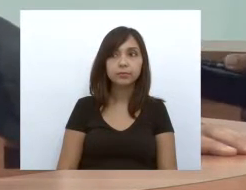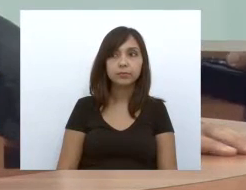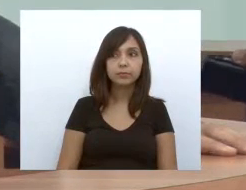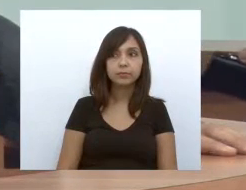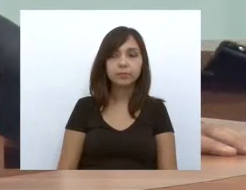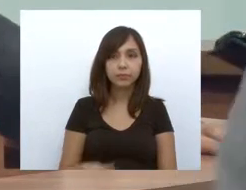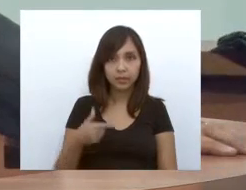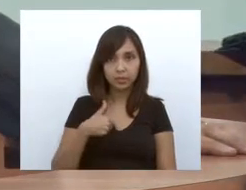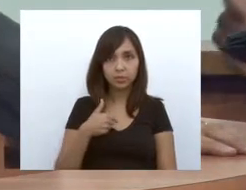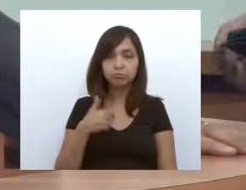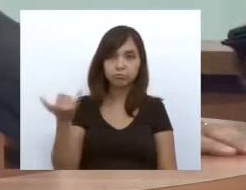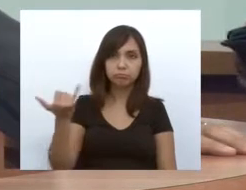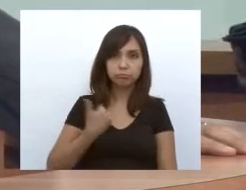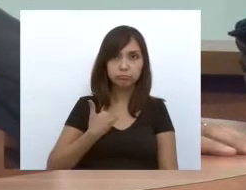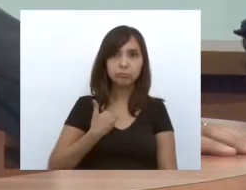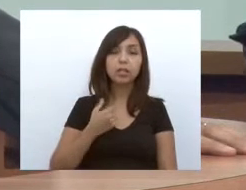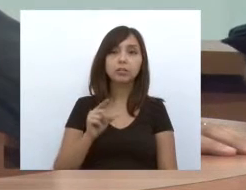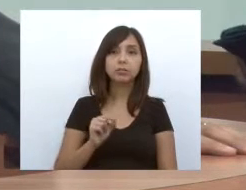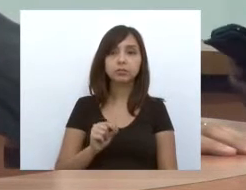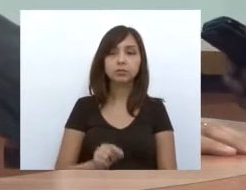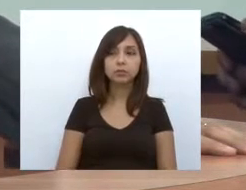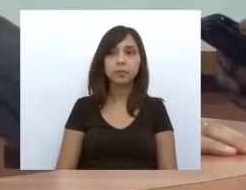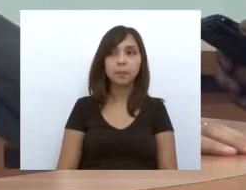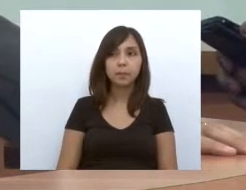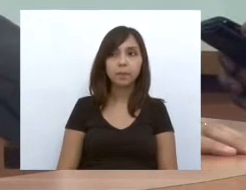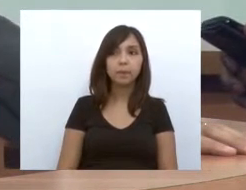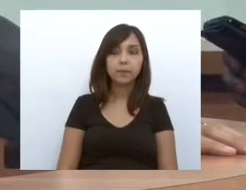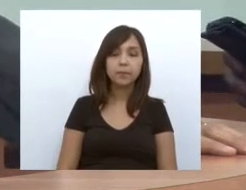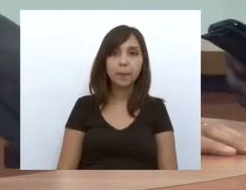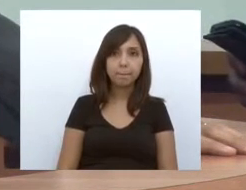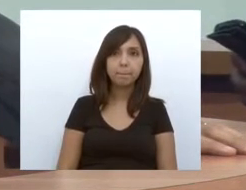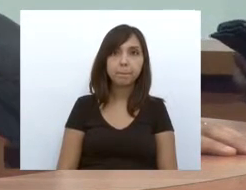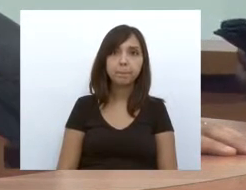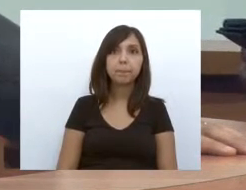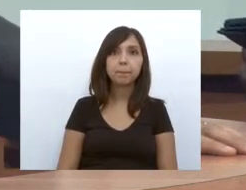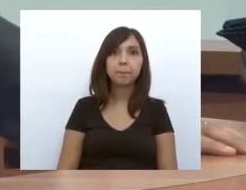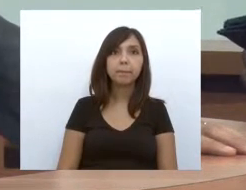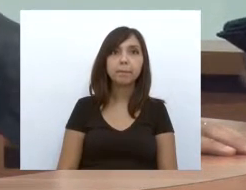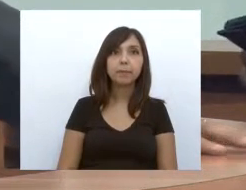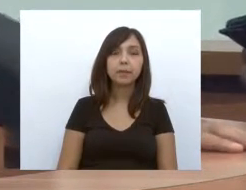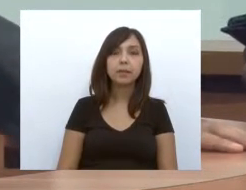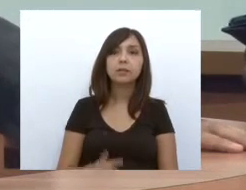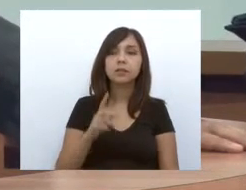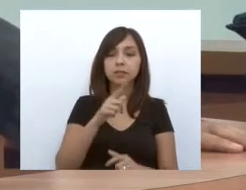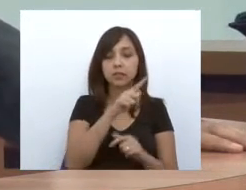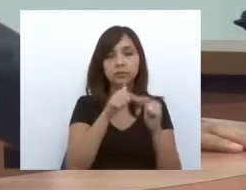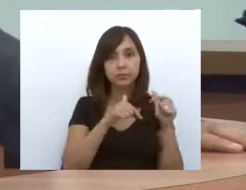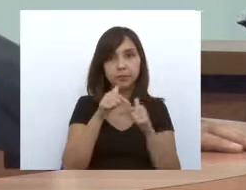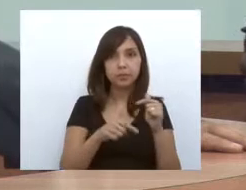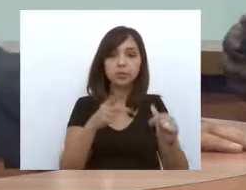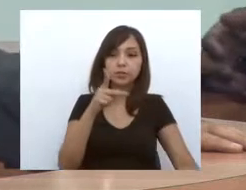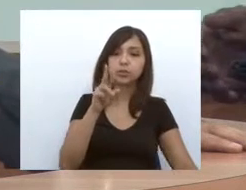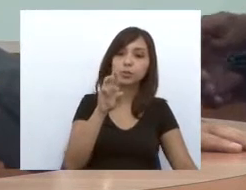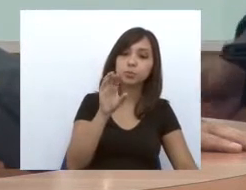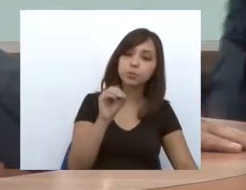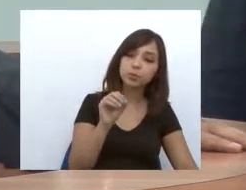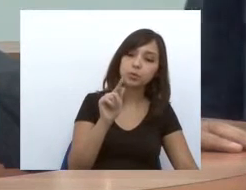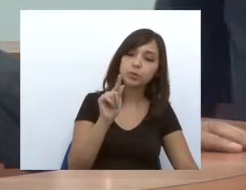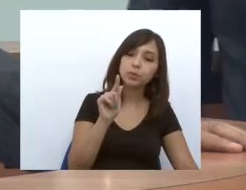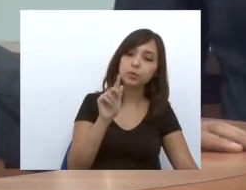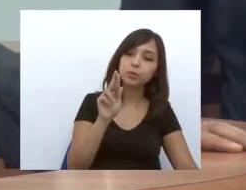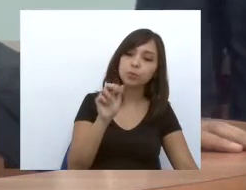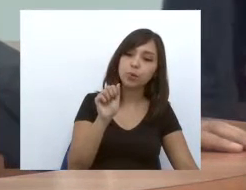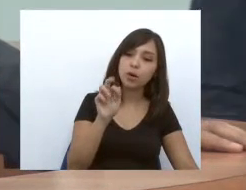Me chegou a informação de que os servidores da Proguaru estão sendo